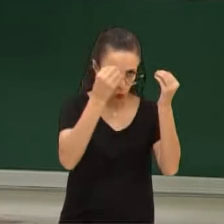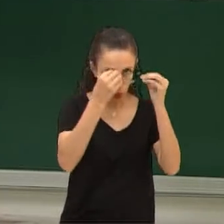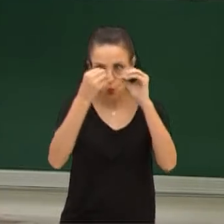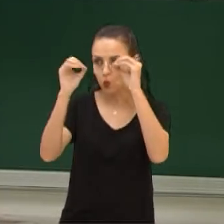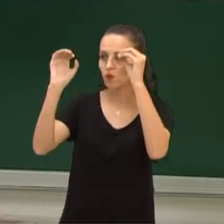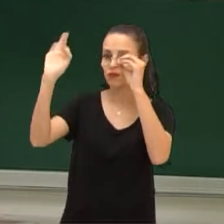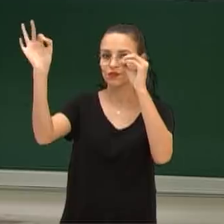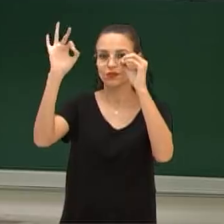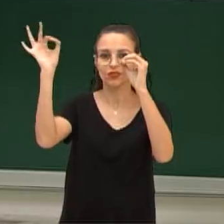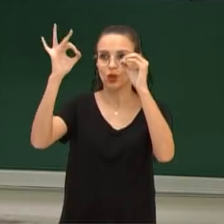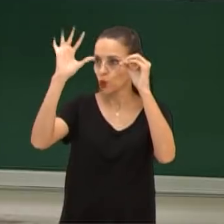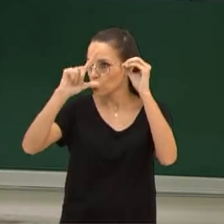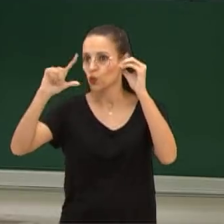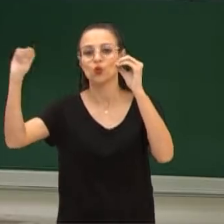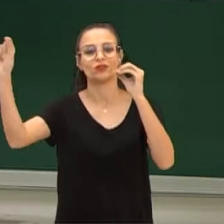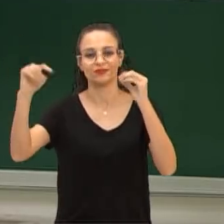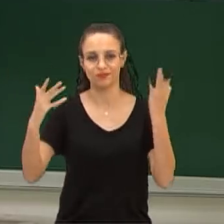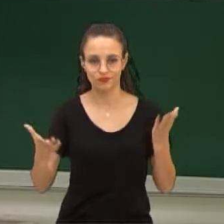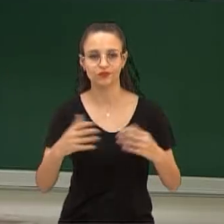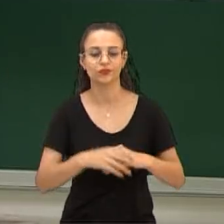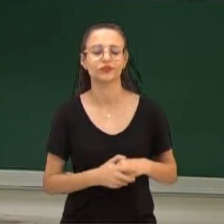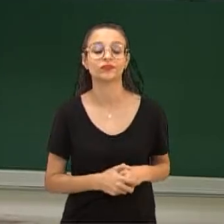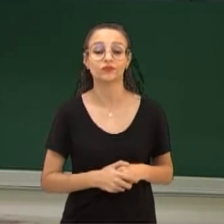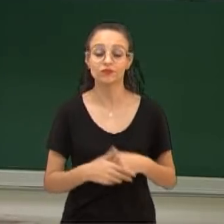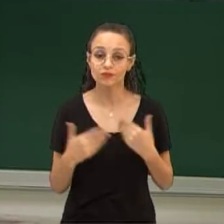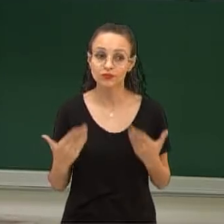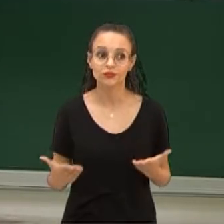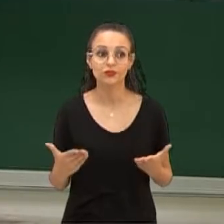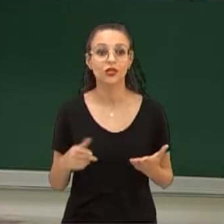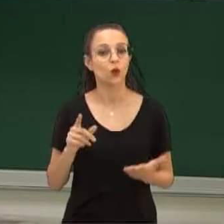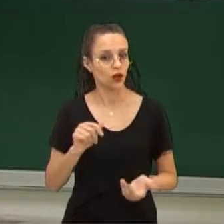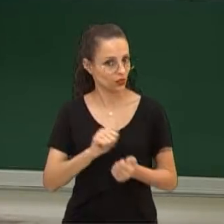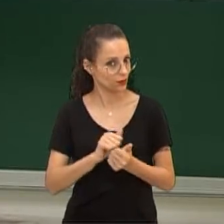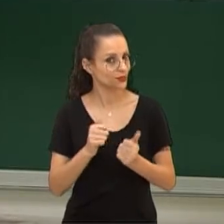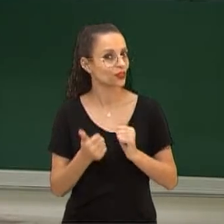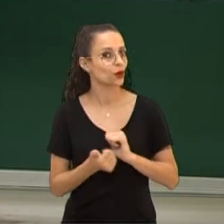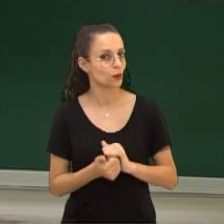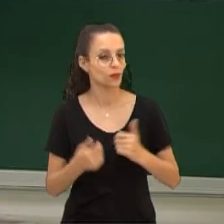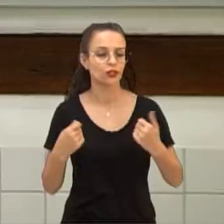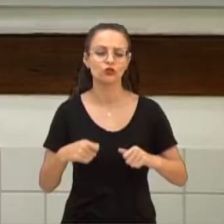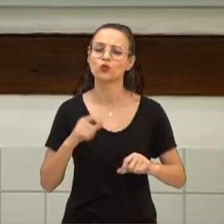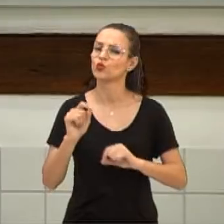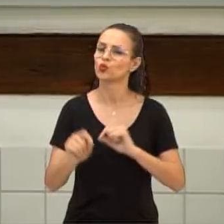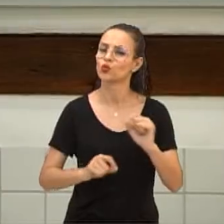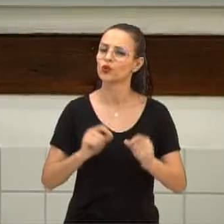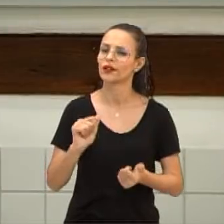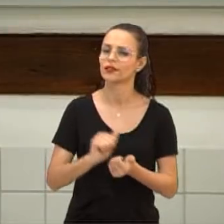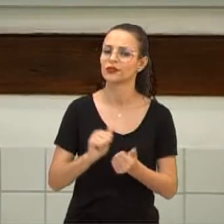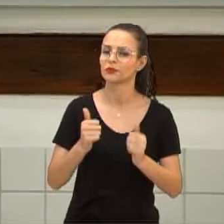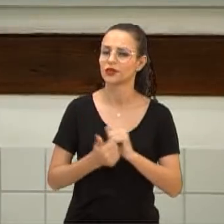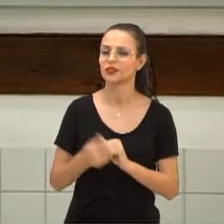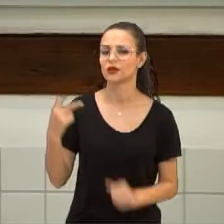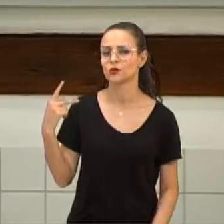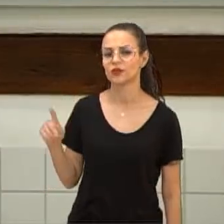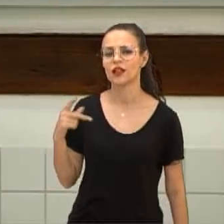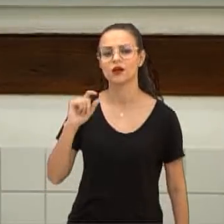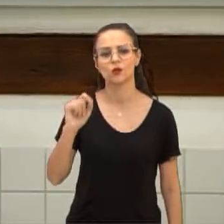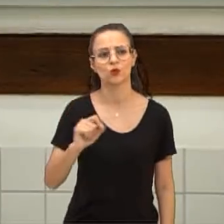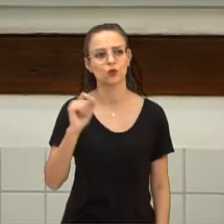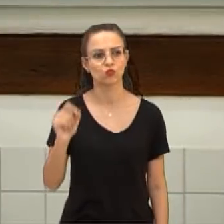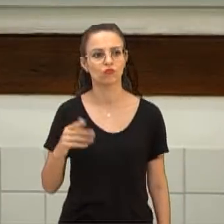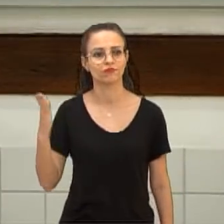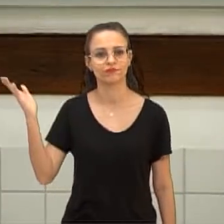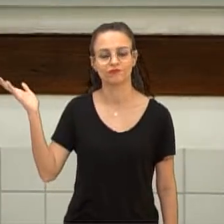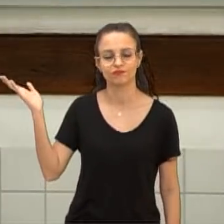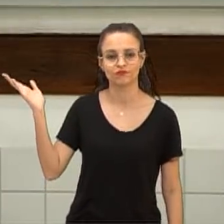estava próximo, ele já dava um jeito de escapar. Então, ela teve que se adaptar. Qual foi a adaptação utilizada pelas iguanas?